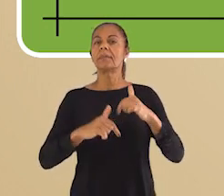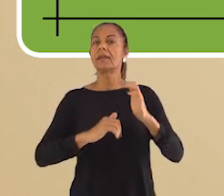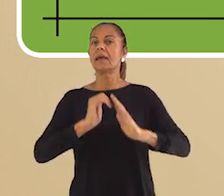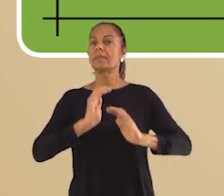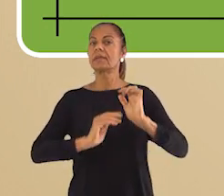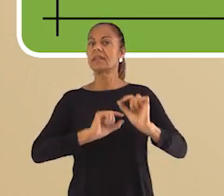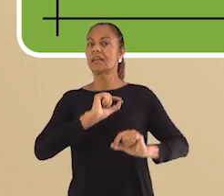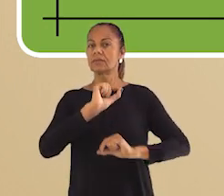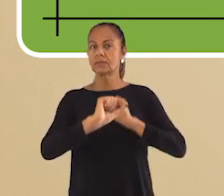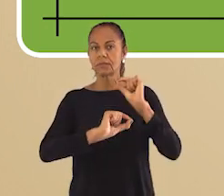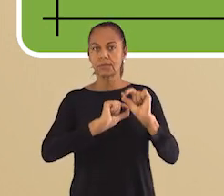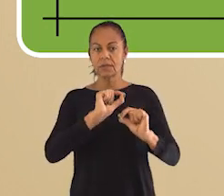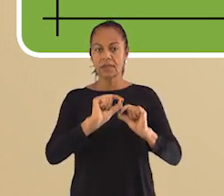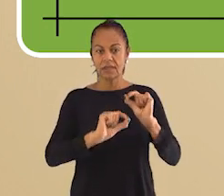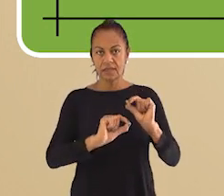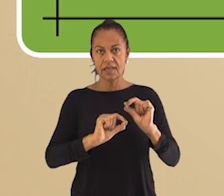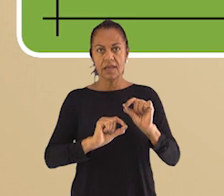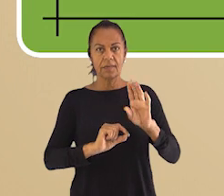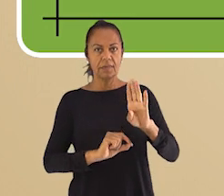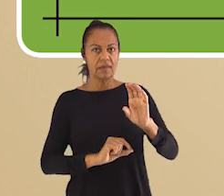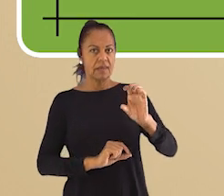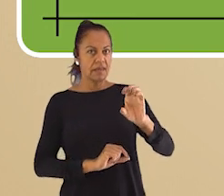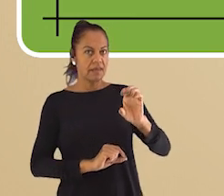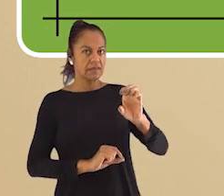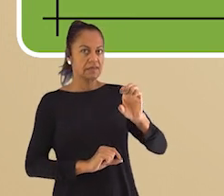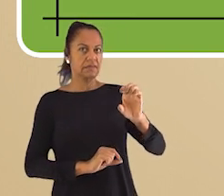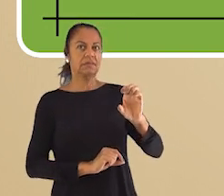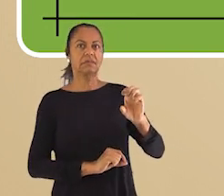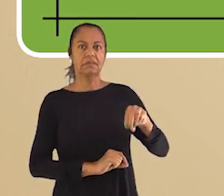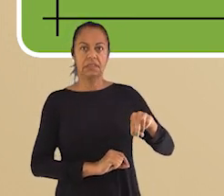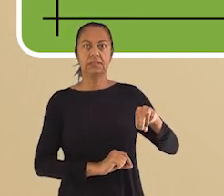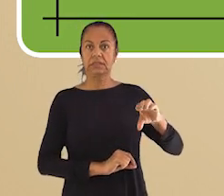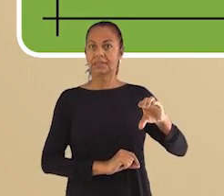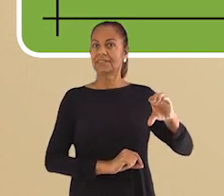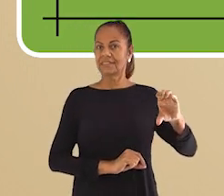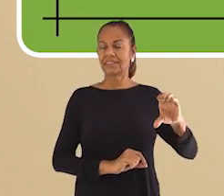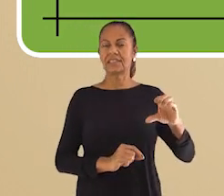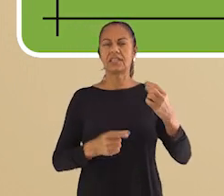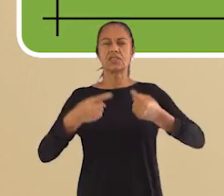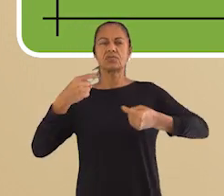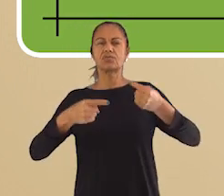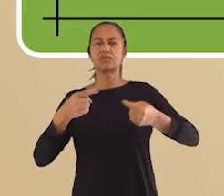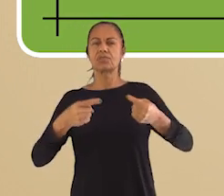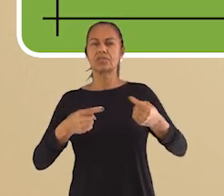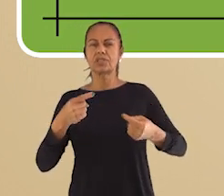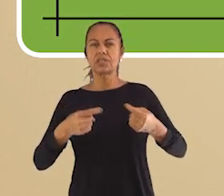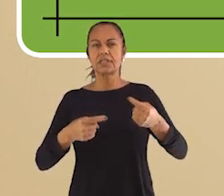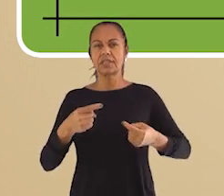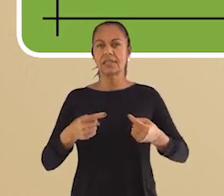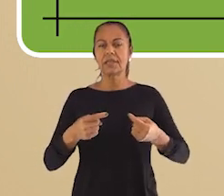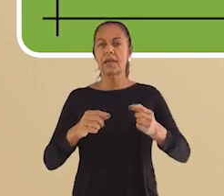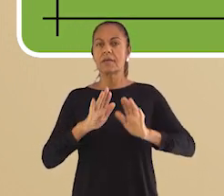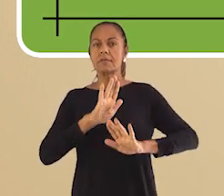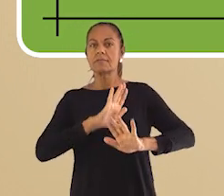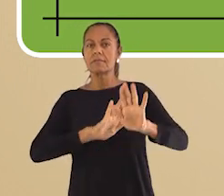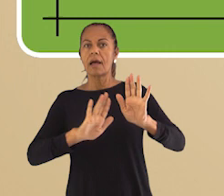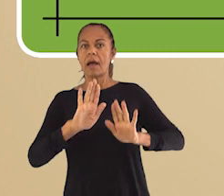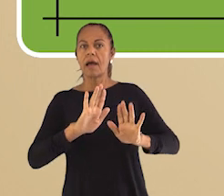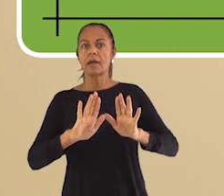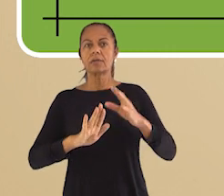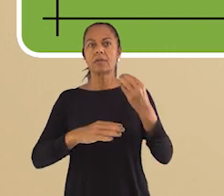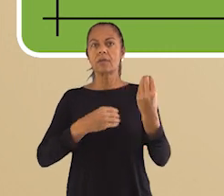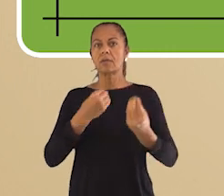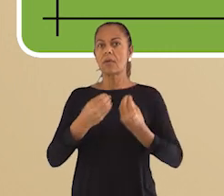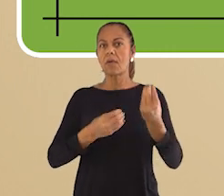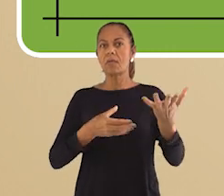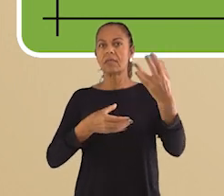trabalha a seguinte habilidade da BNCC. Discutir os cuidados necessários à prevenção de acidentes